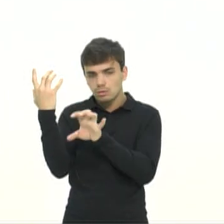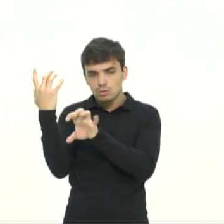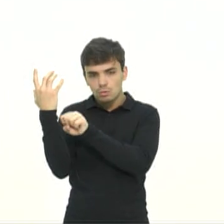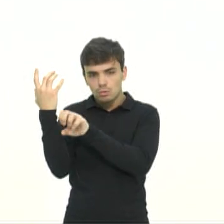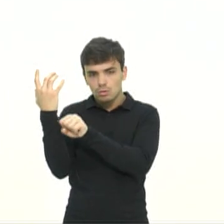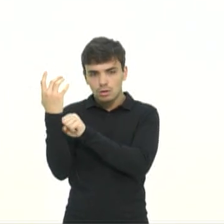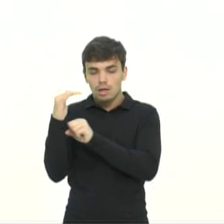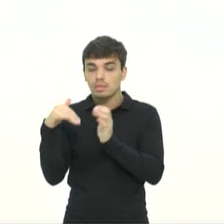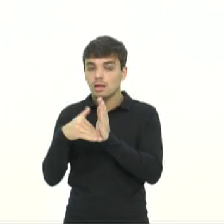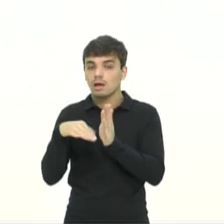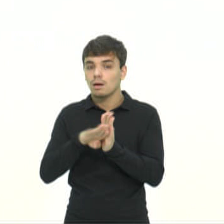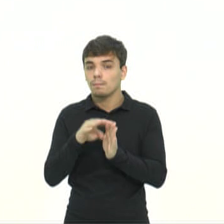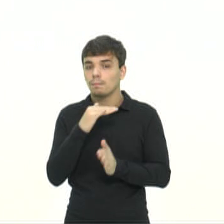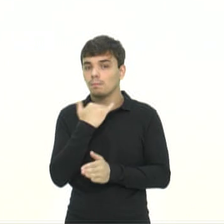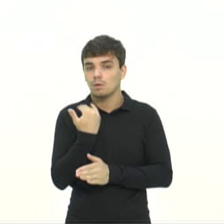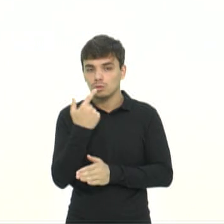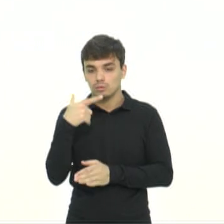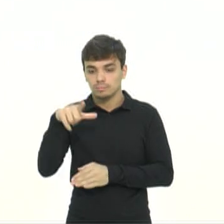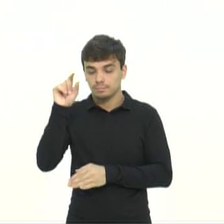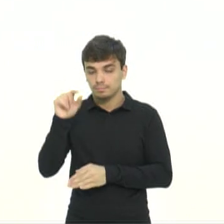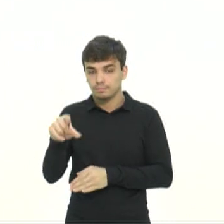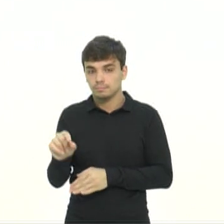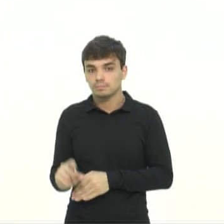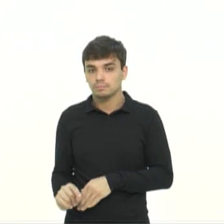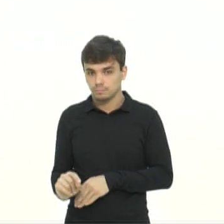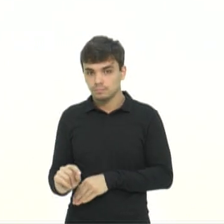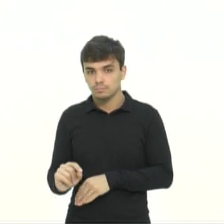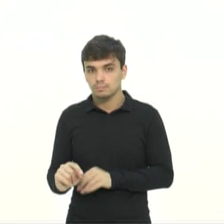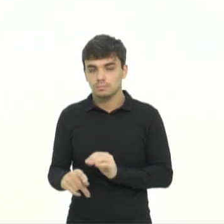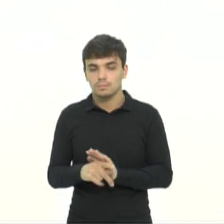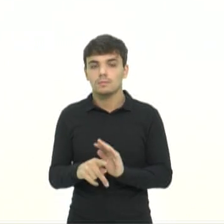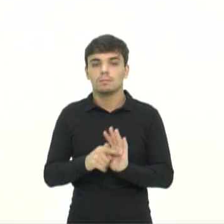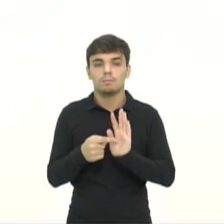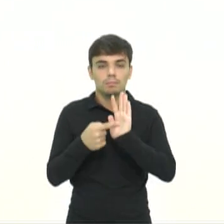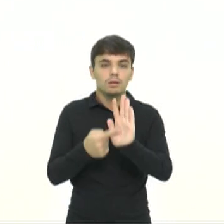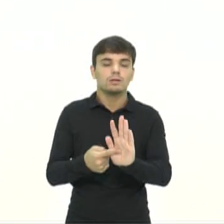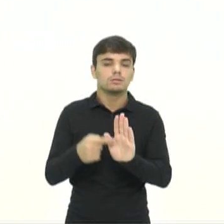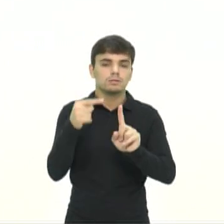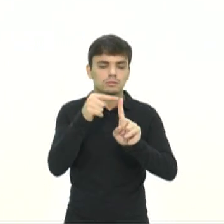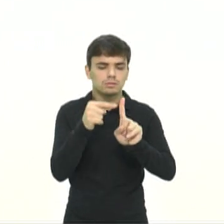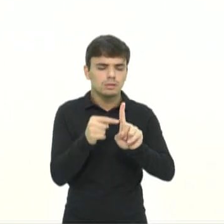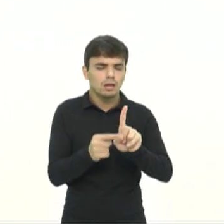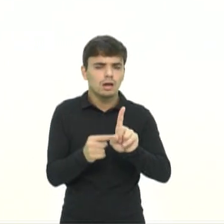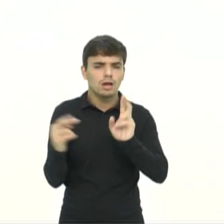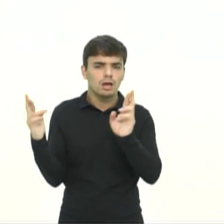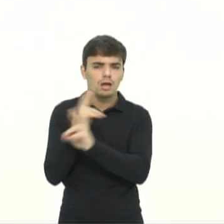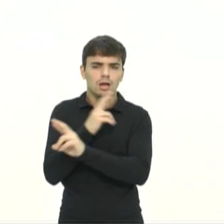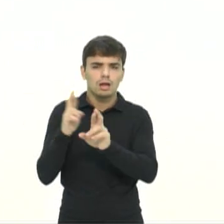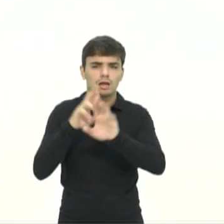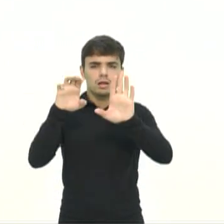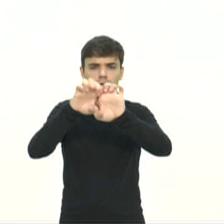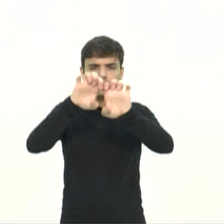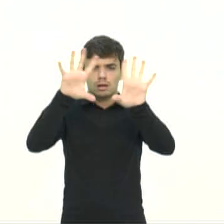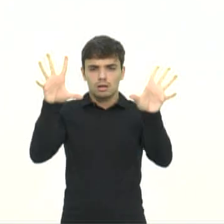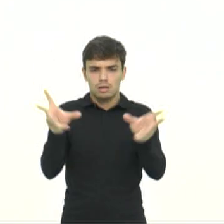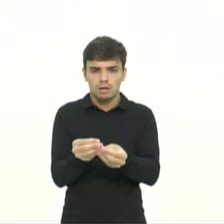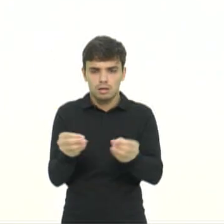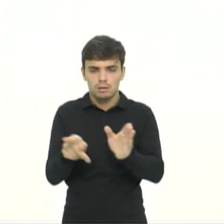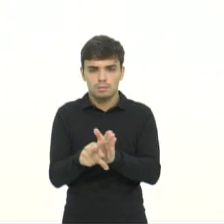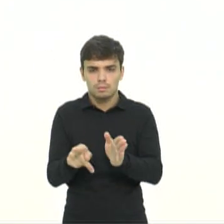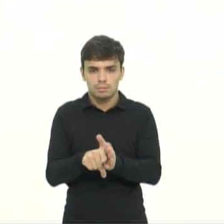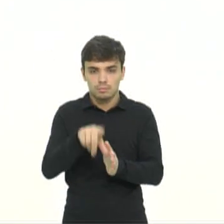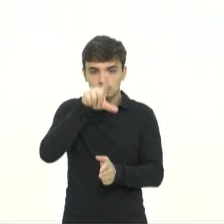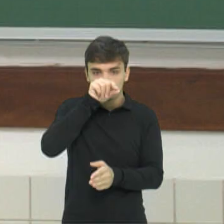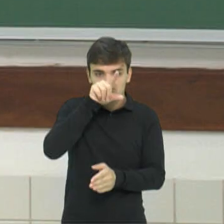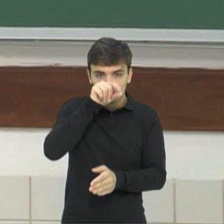levando-as à morte. Assinale a alternativa que apresenta o tipo de relação ecológica descrita entre a erva passarinho